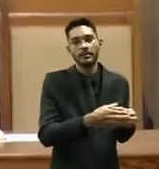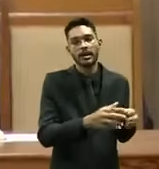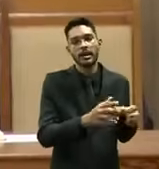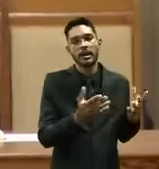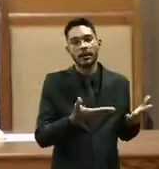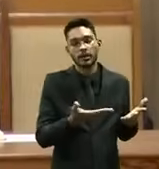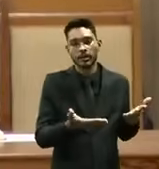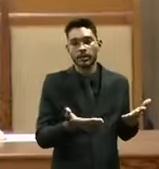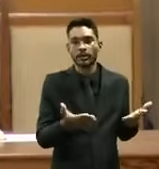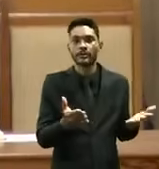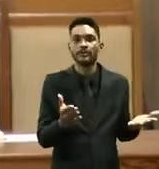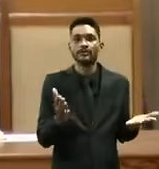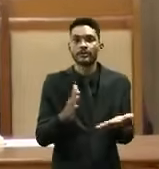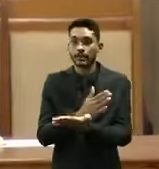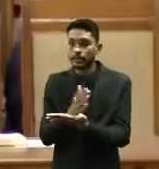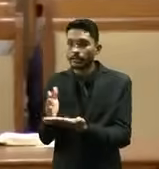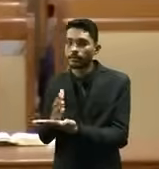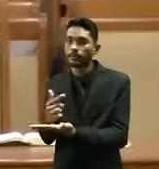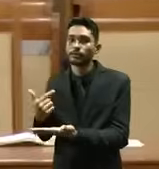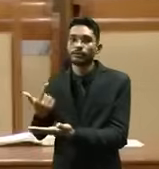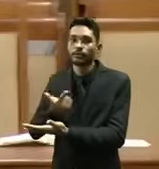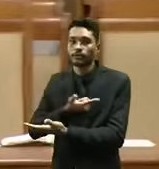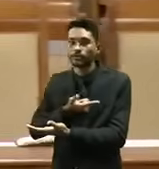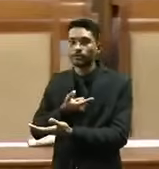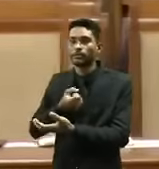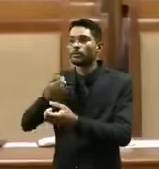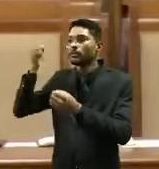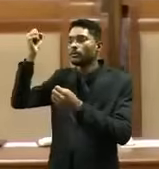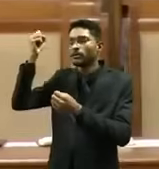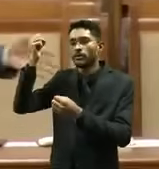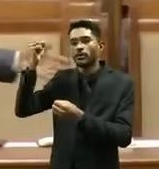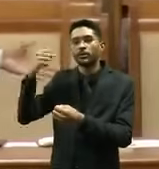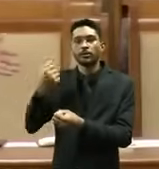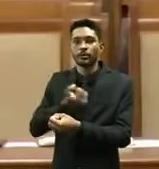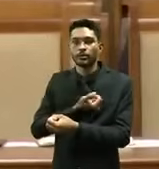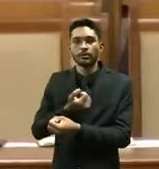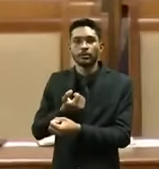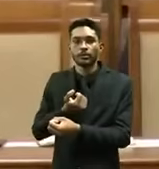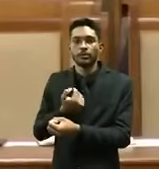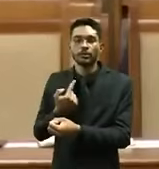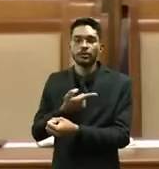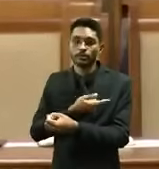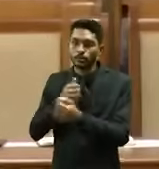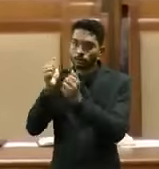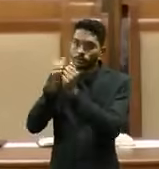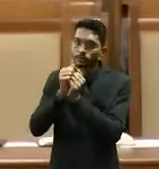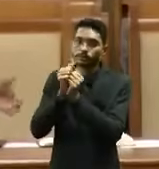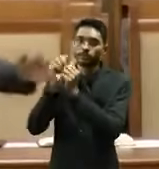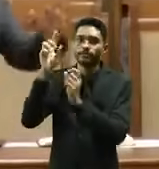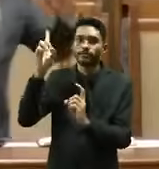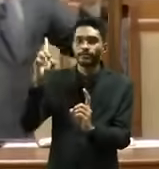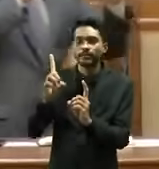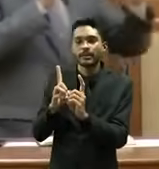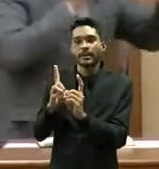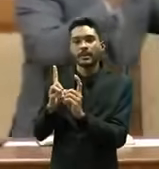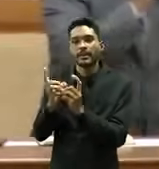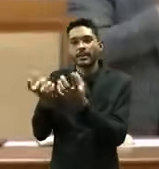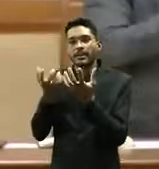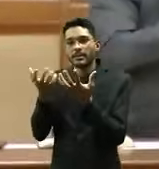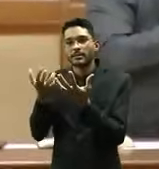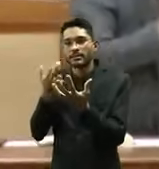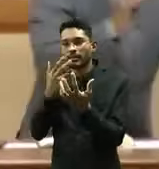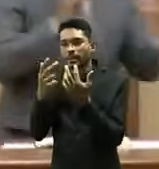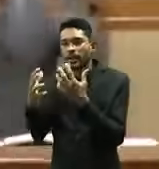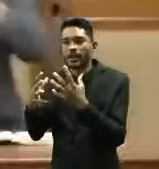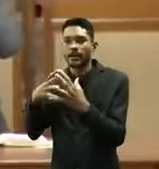nós que somos do reino da Luz Estamos fazendo o quê barreira de divisão estamos criando eh